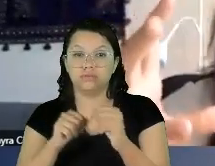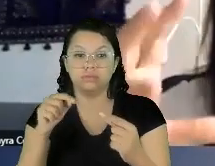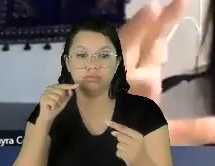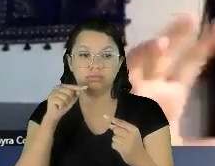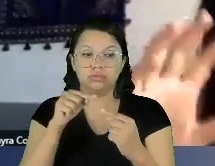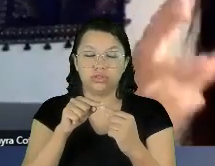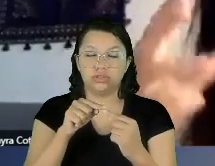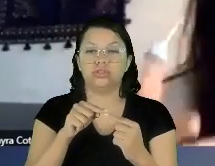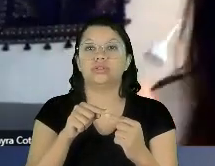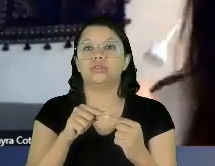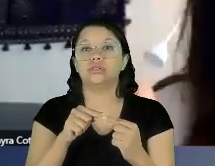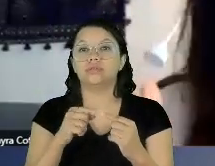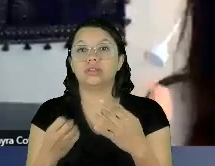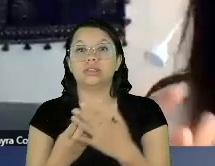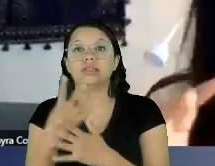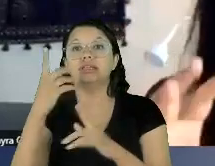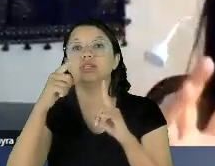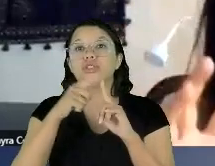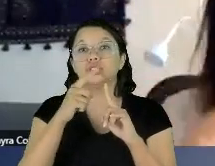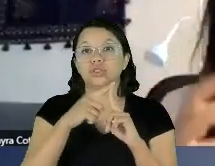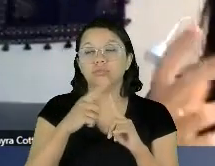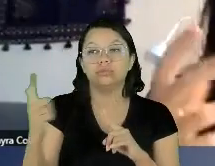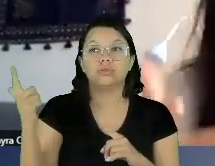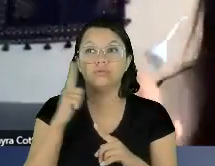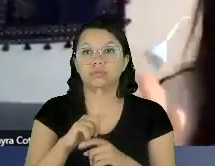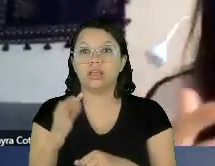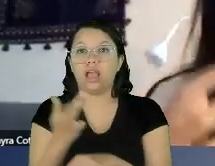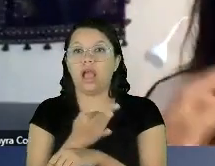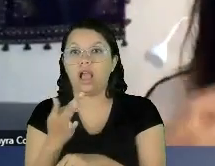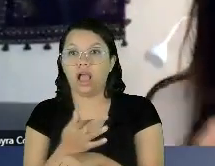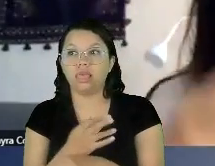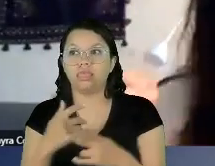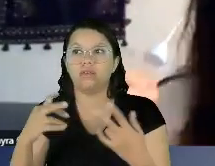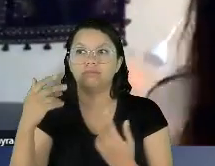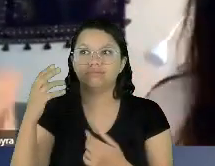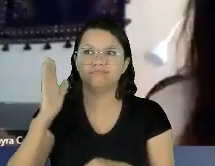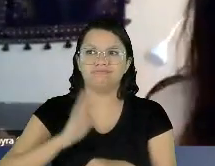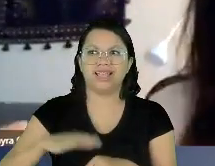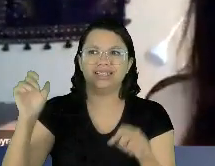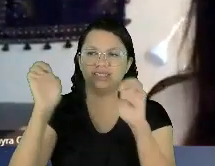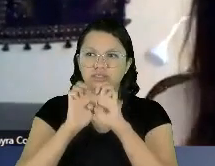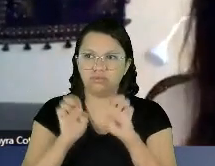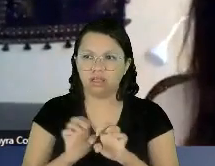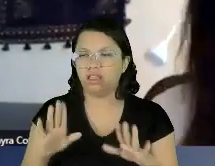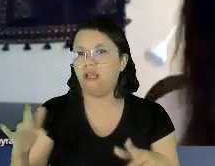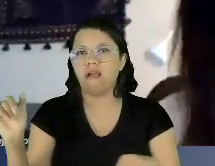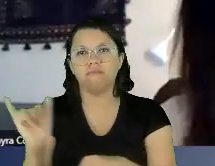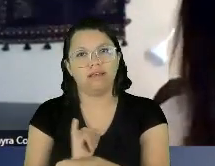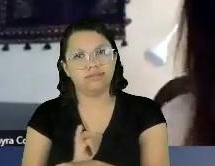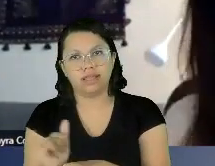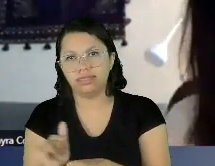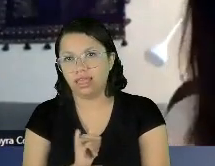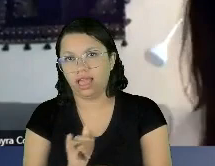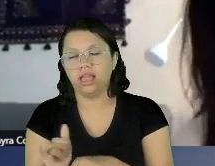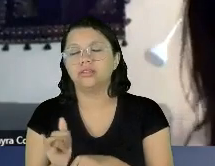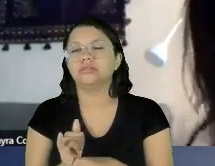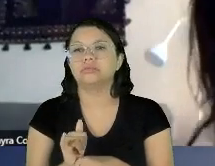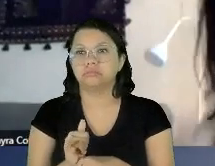essas ações, cria tipos para poder dar conta de algo que é muito mais estrutural. Então,